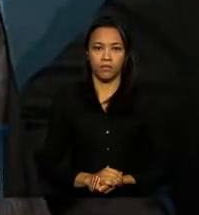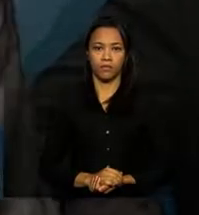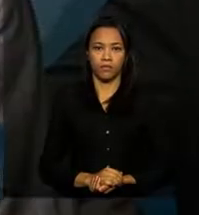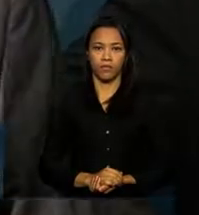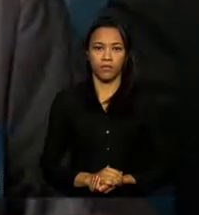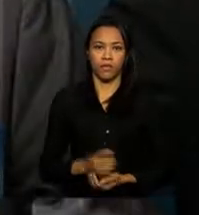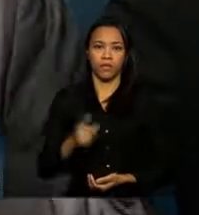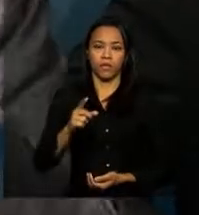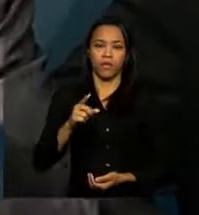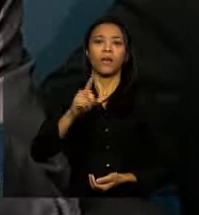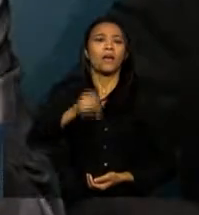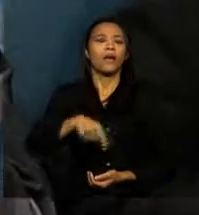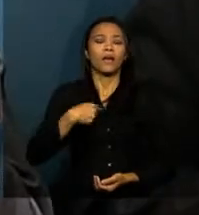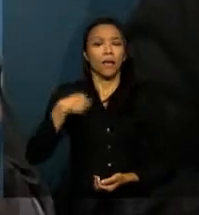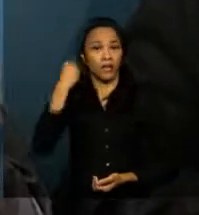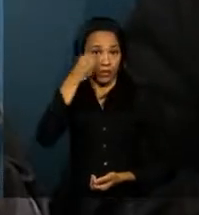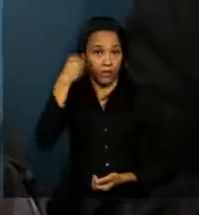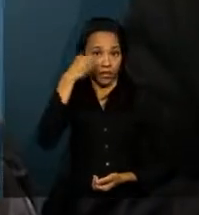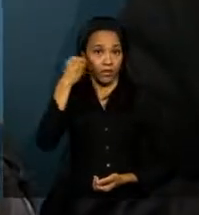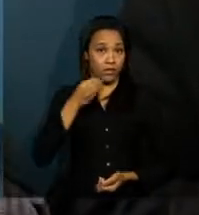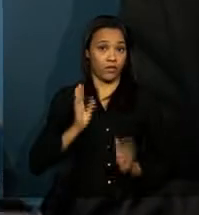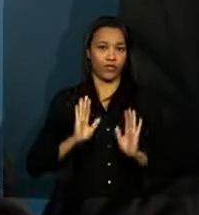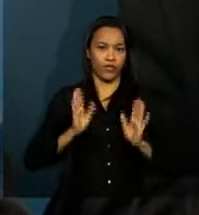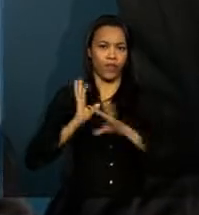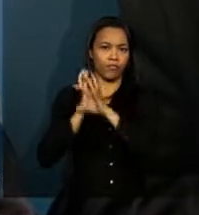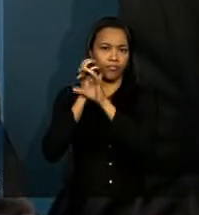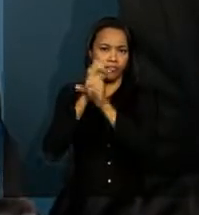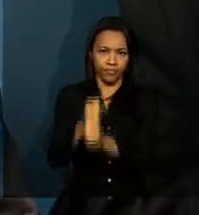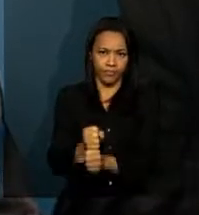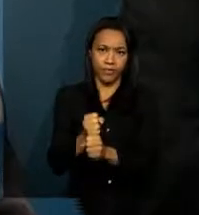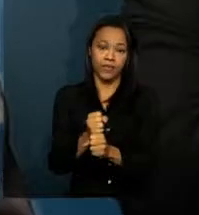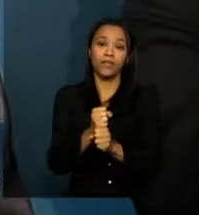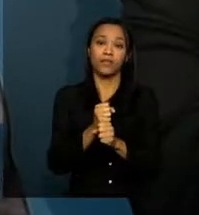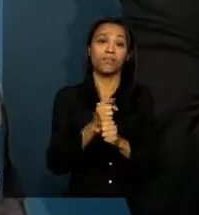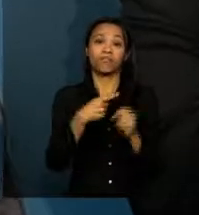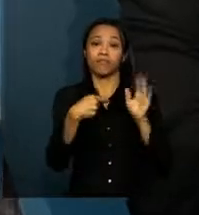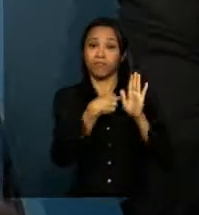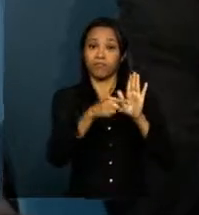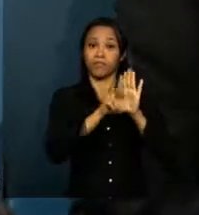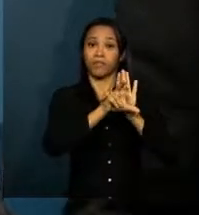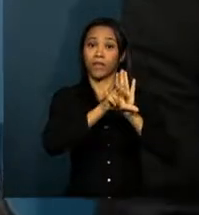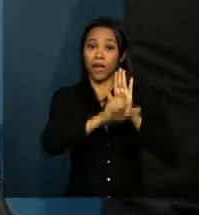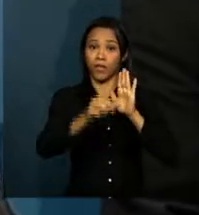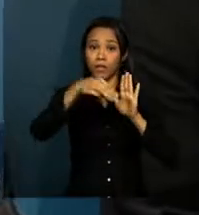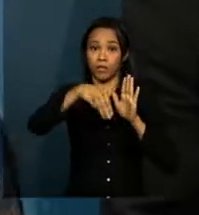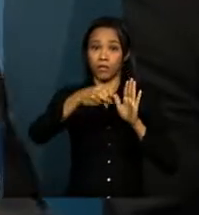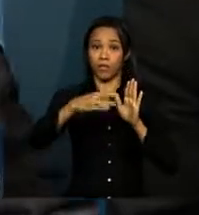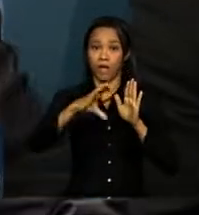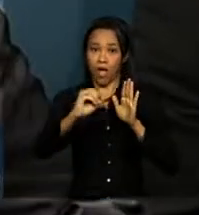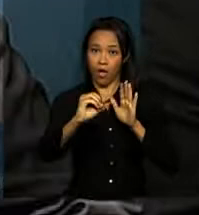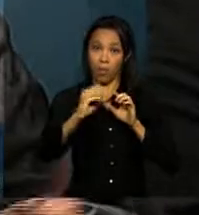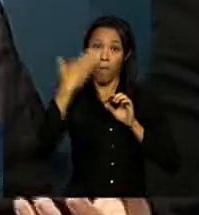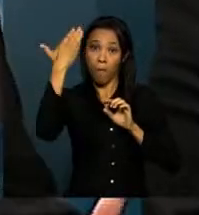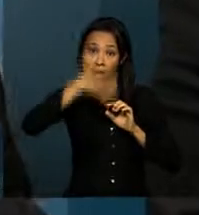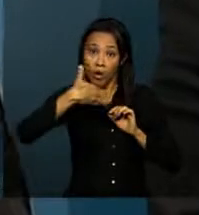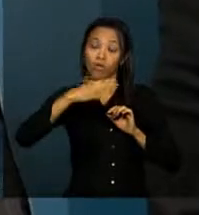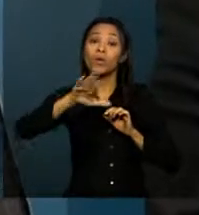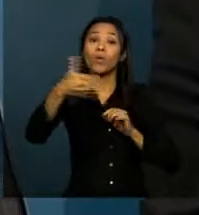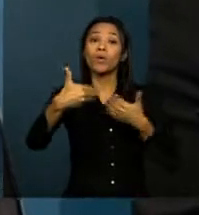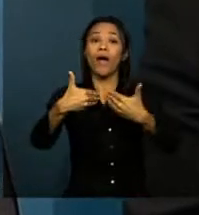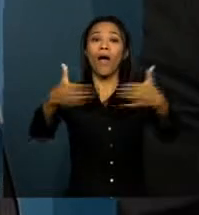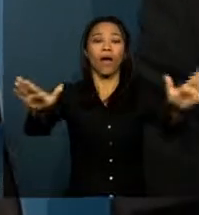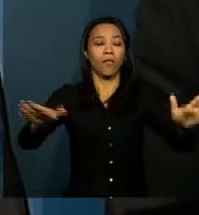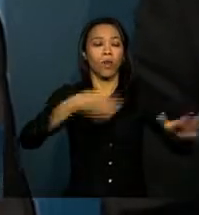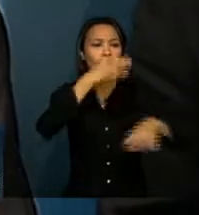Porque é fundamental. A experiência que nós temos tido, inclusive tivemos no Marco Civil, mostra que quando você abre a discussão